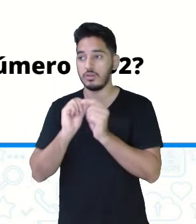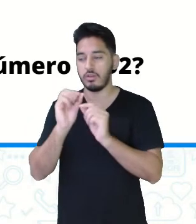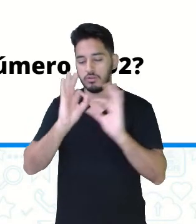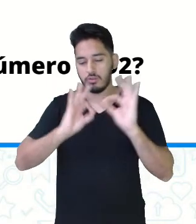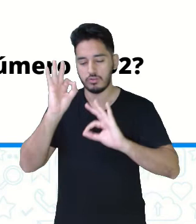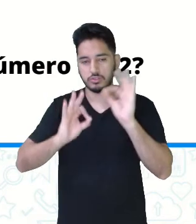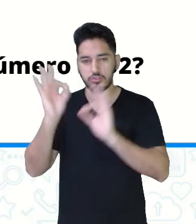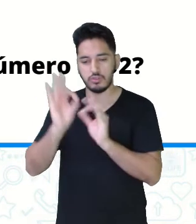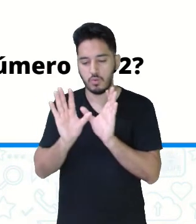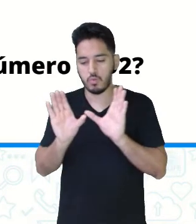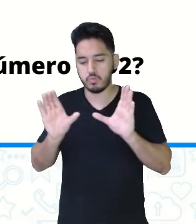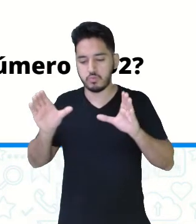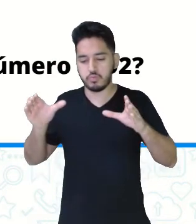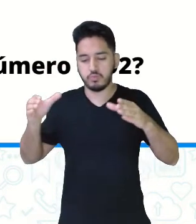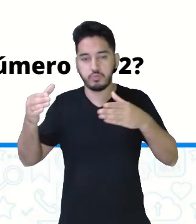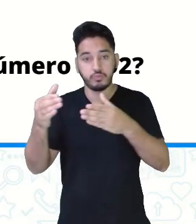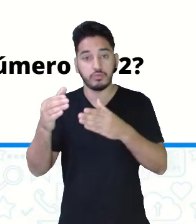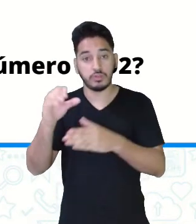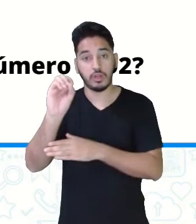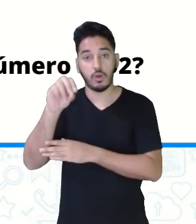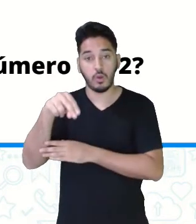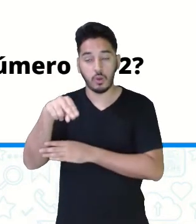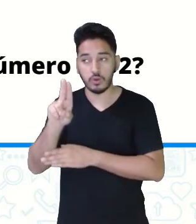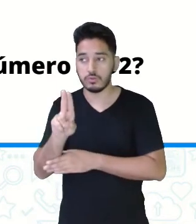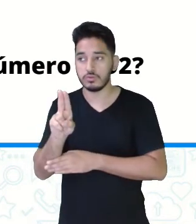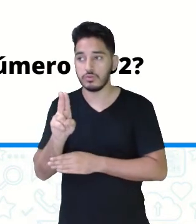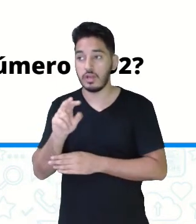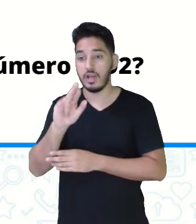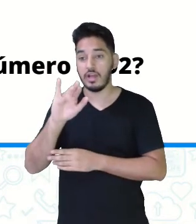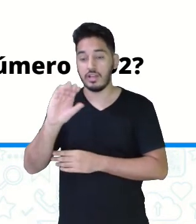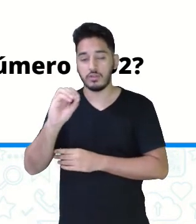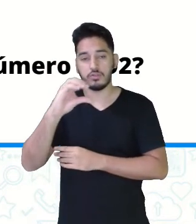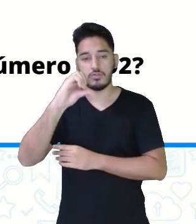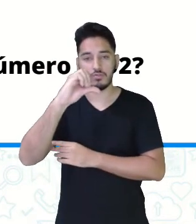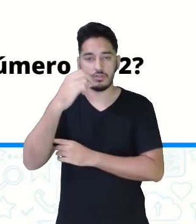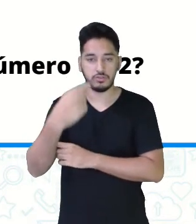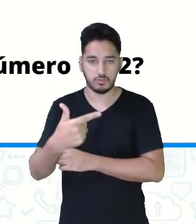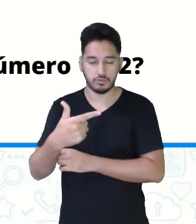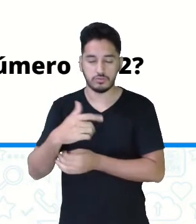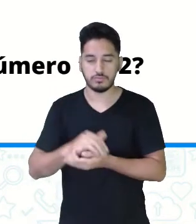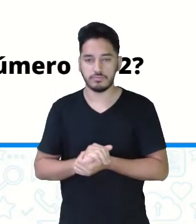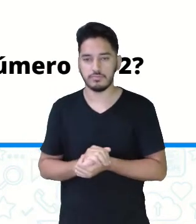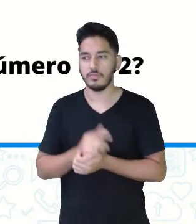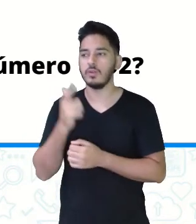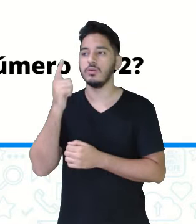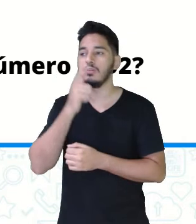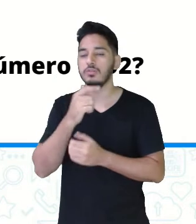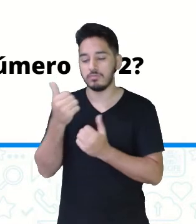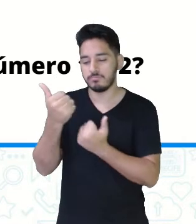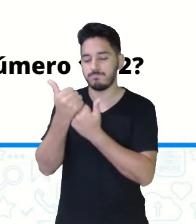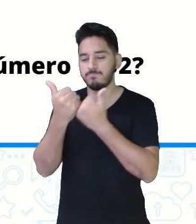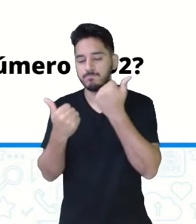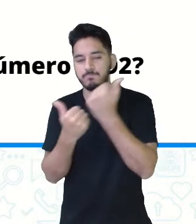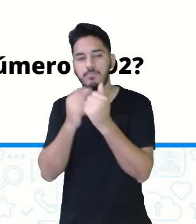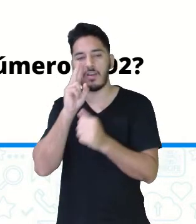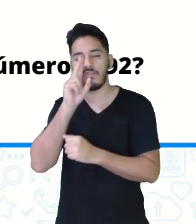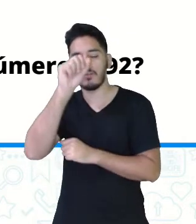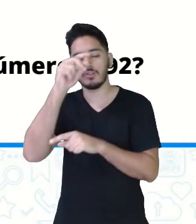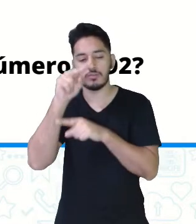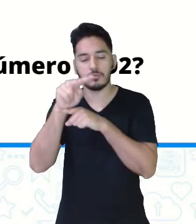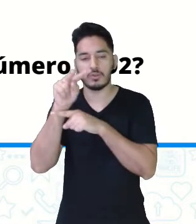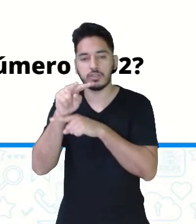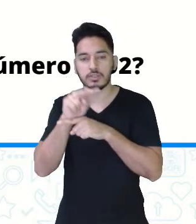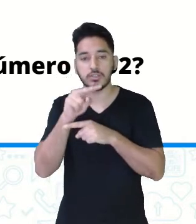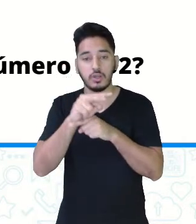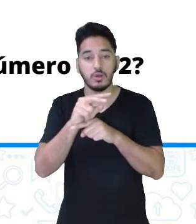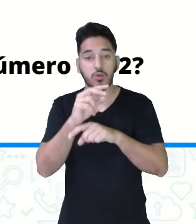uma Conferência das Nações Unidas, a Rio 92, para conciliar os esforços mundiais de proteção do